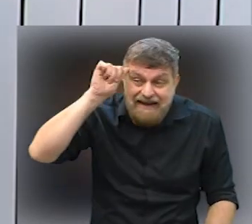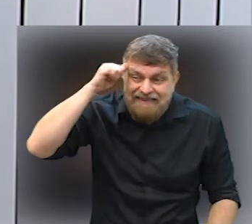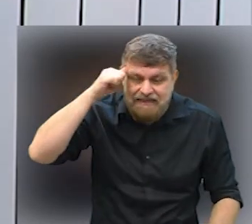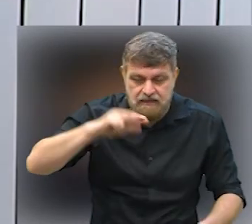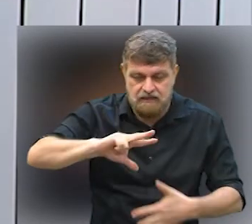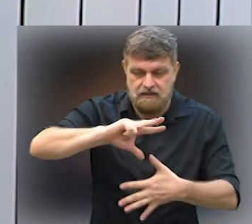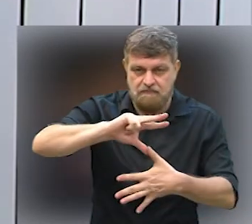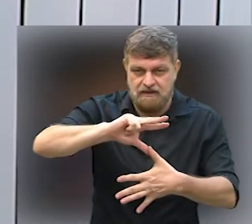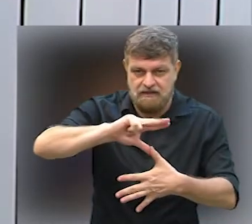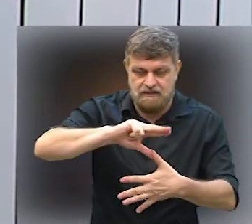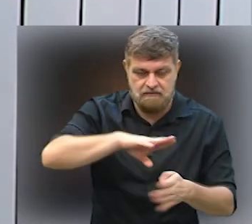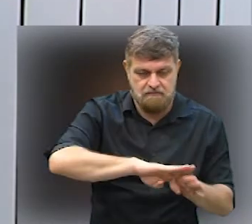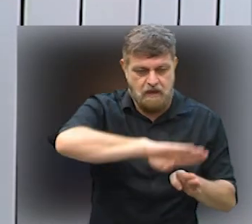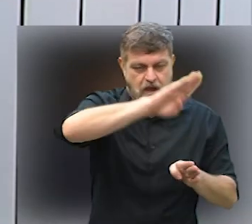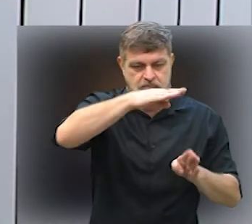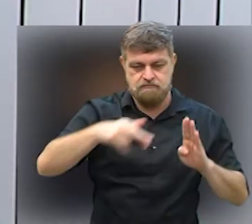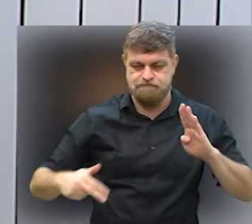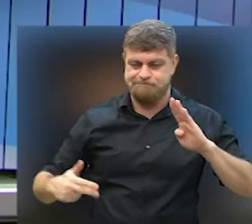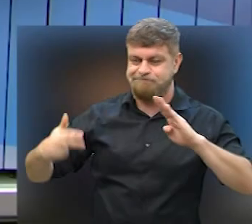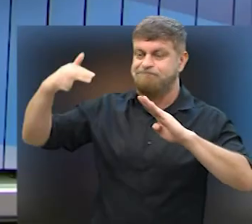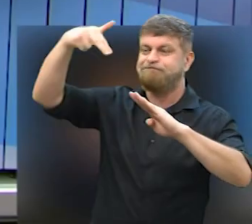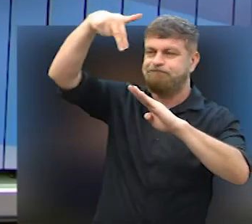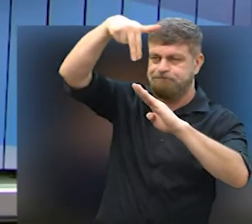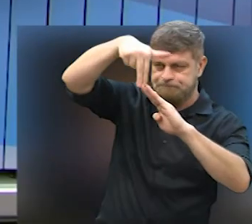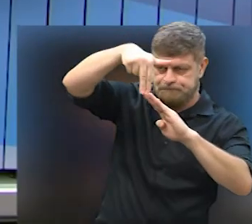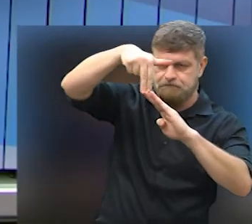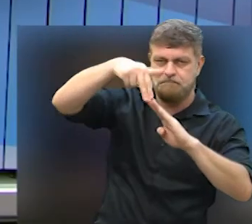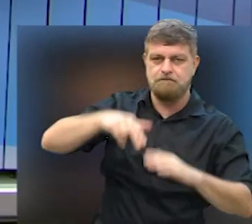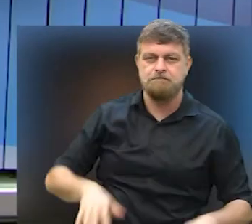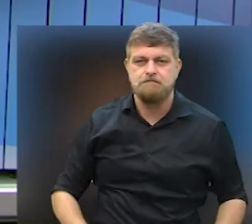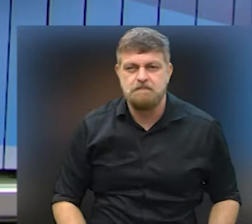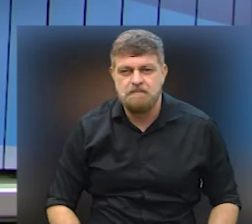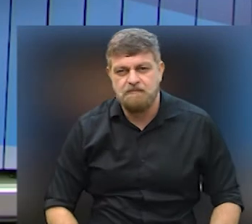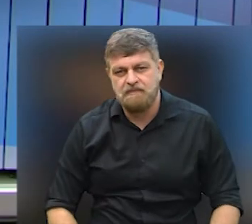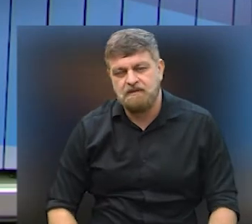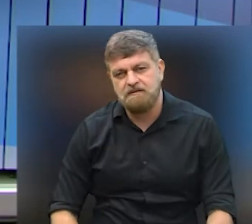Latina ao chegar ao topo do Monte Everest?